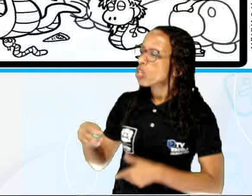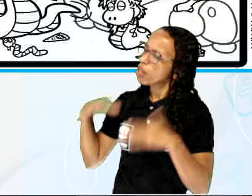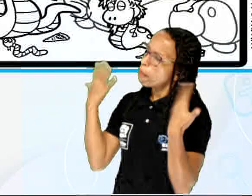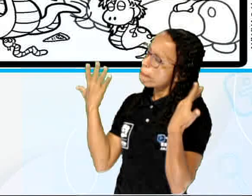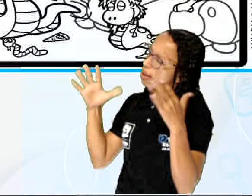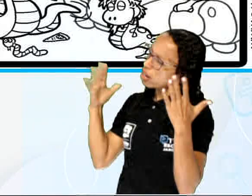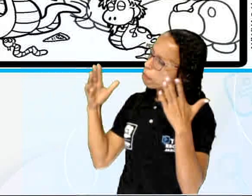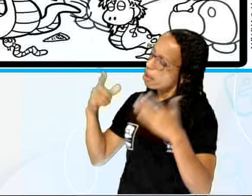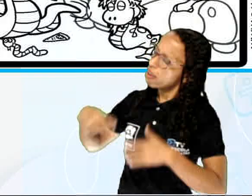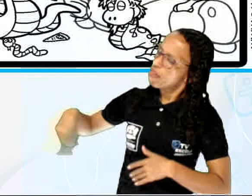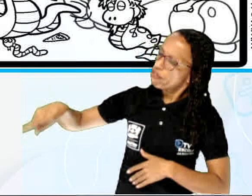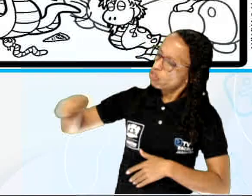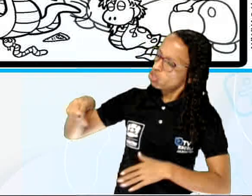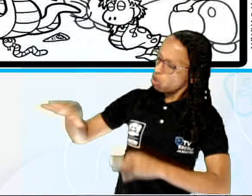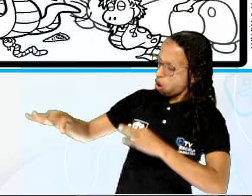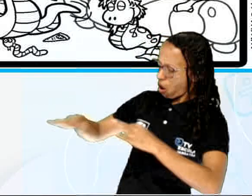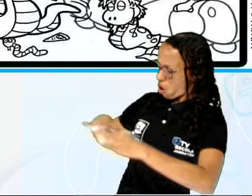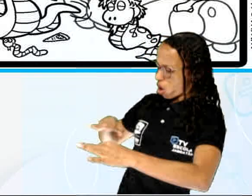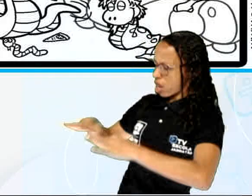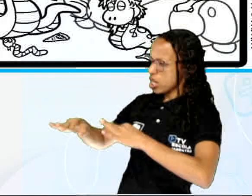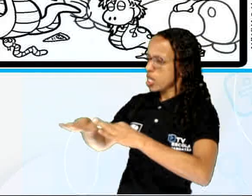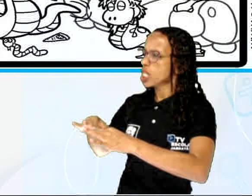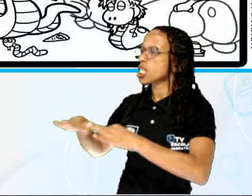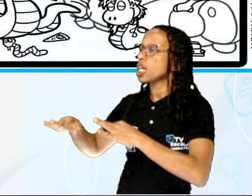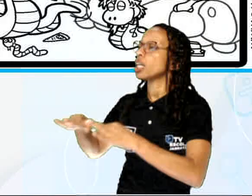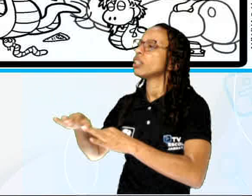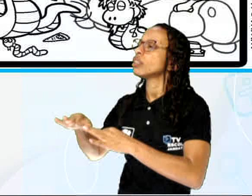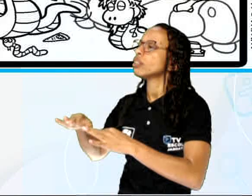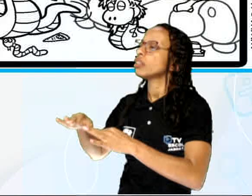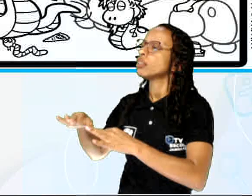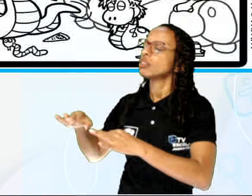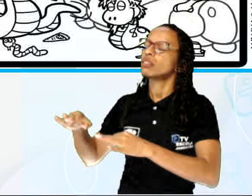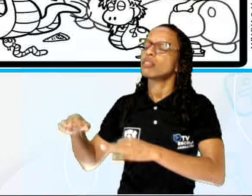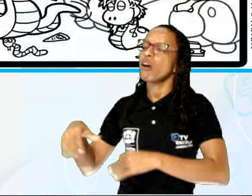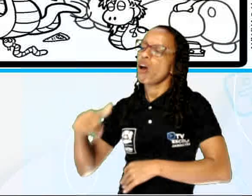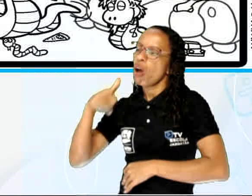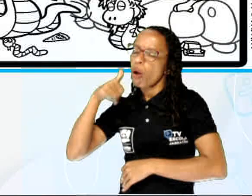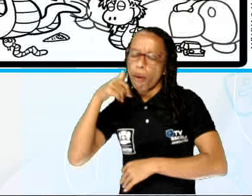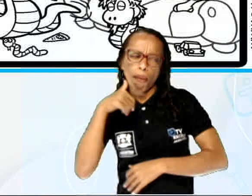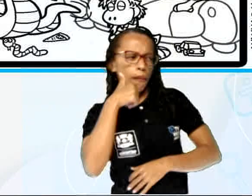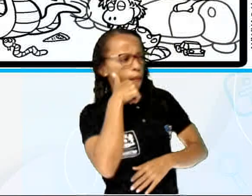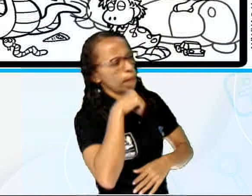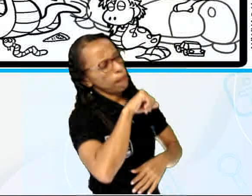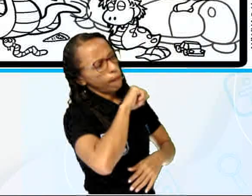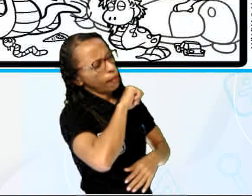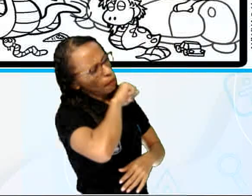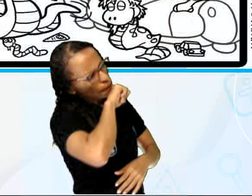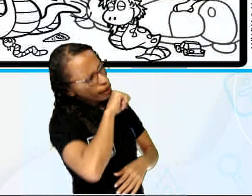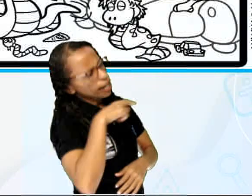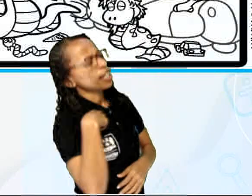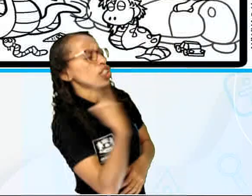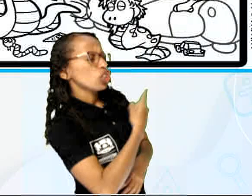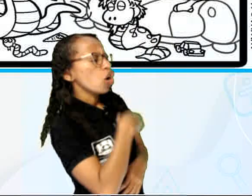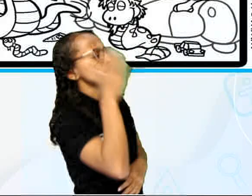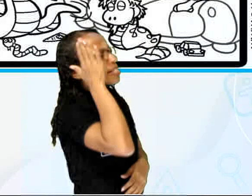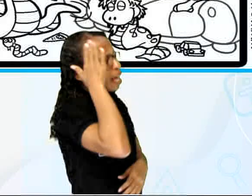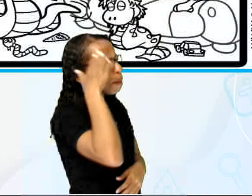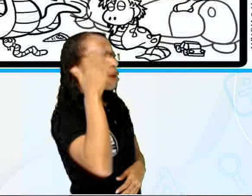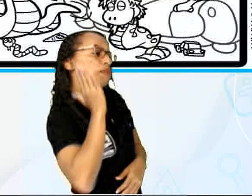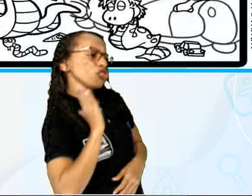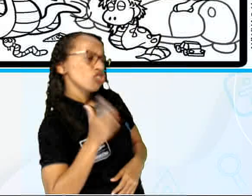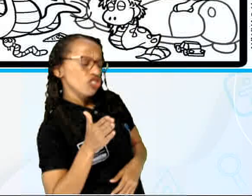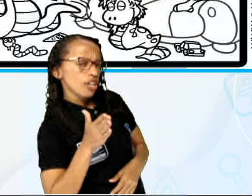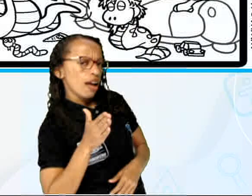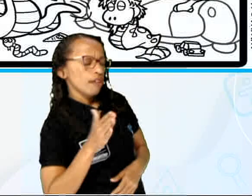são muito organizados. Mamãe, nós nunca tivemos dúvida disso. Não é